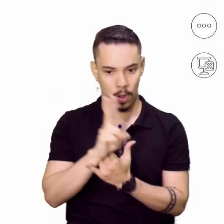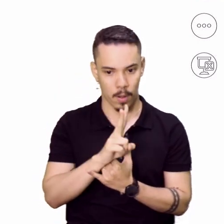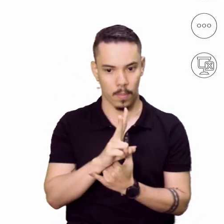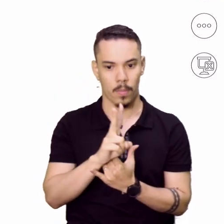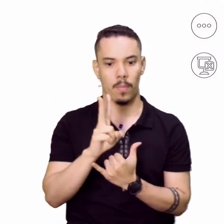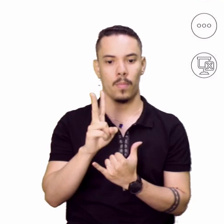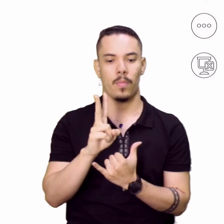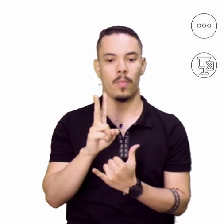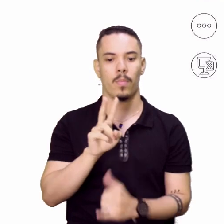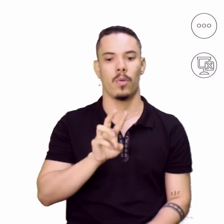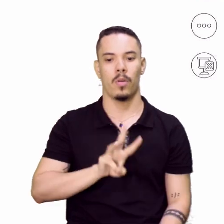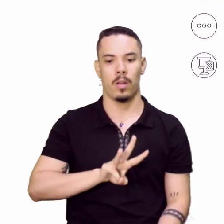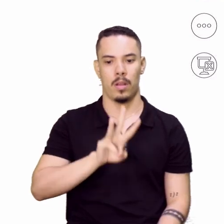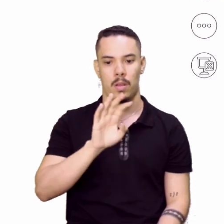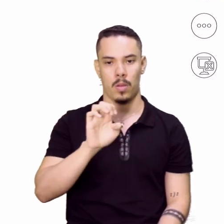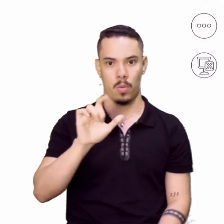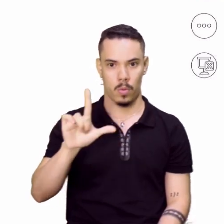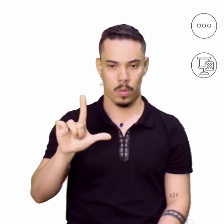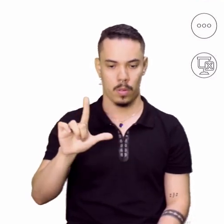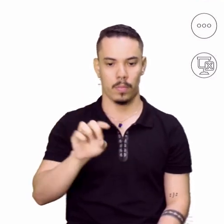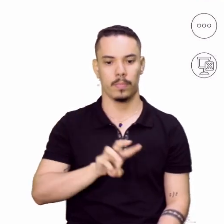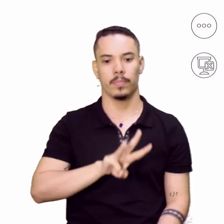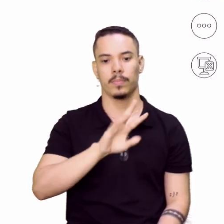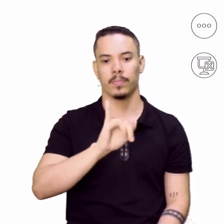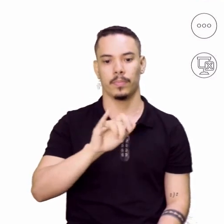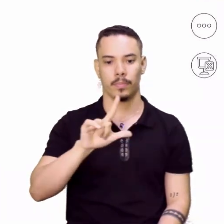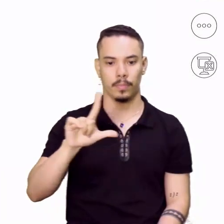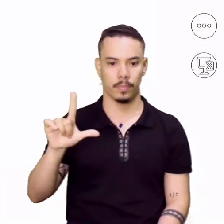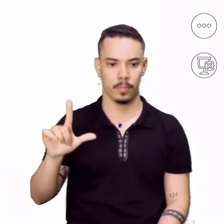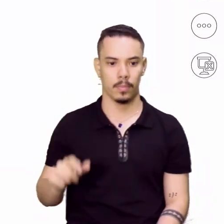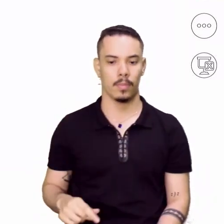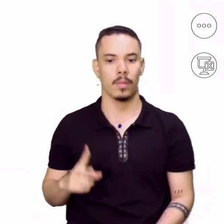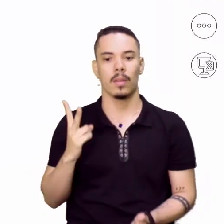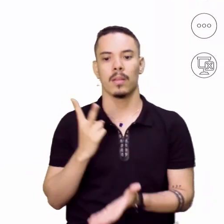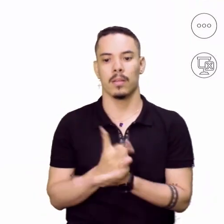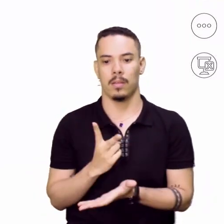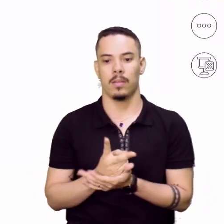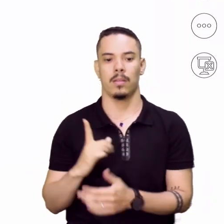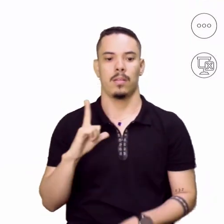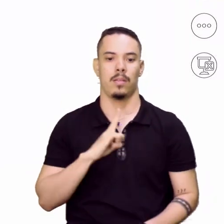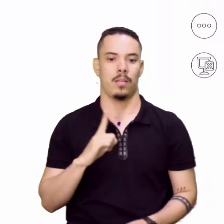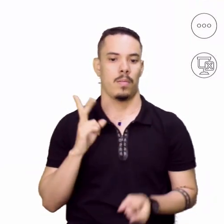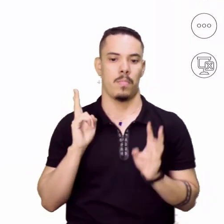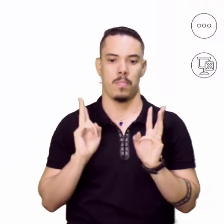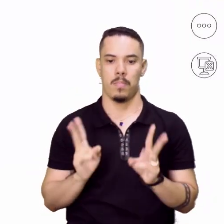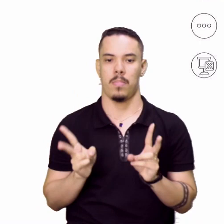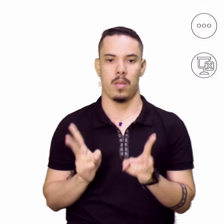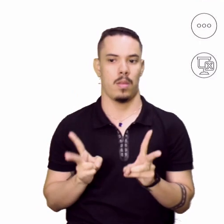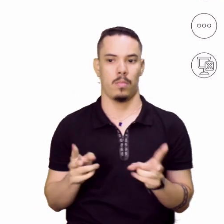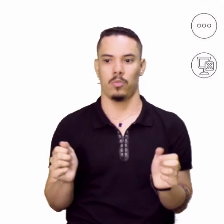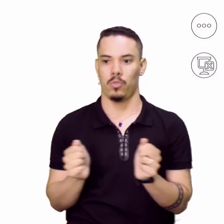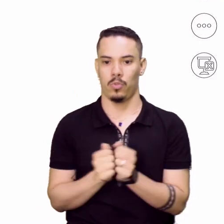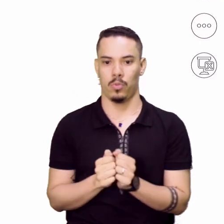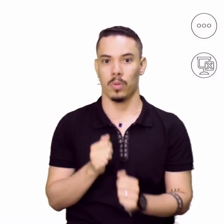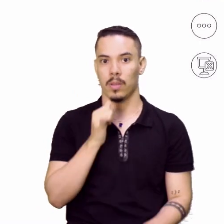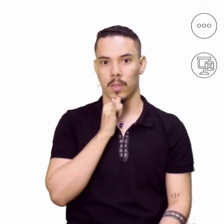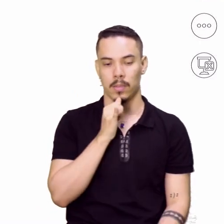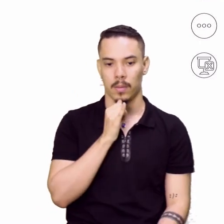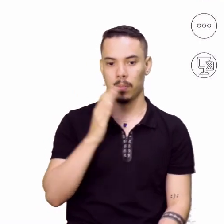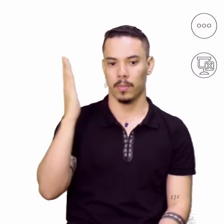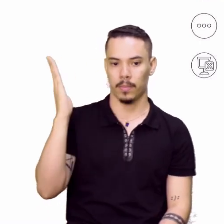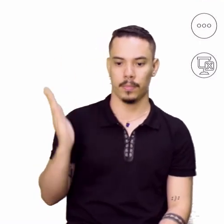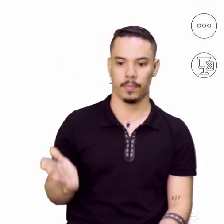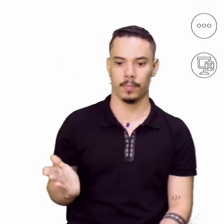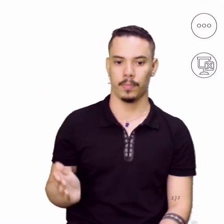negativas interrogativas e um verbo e esse verbo sempre vem na mesma forma Então temos aí